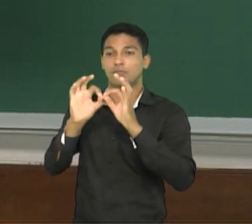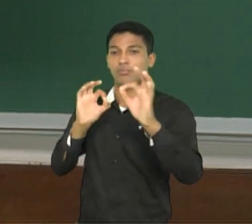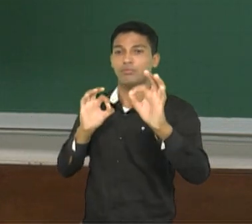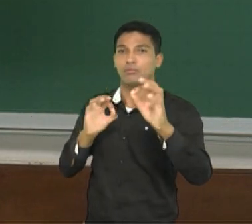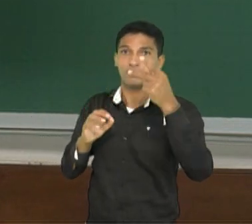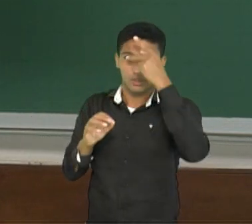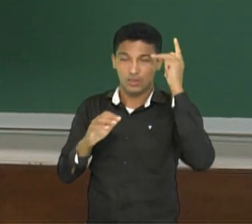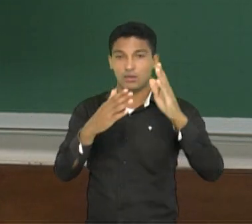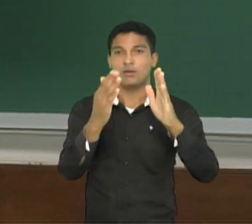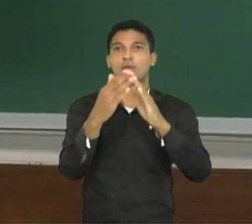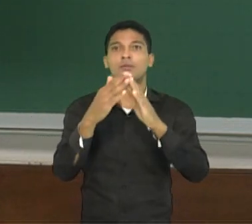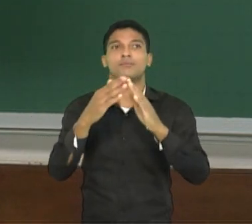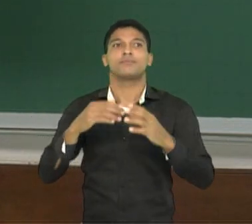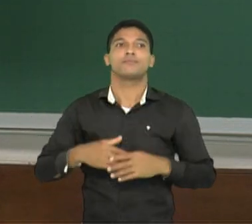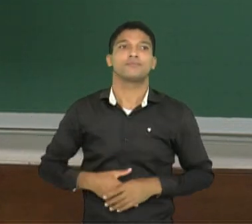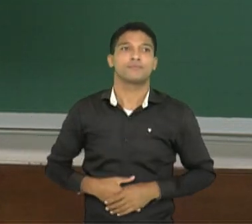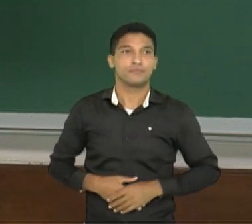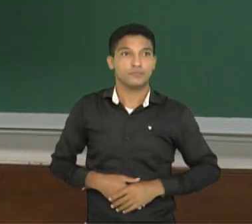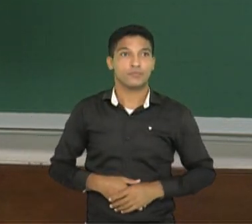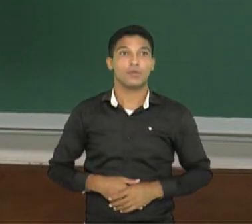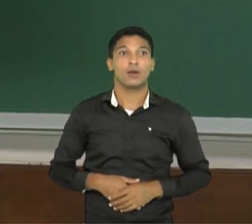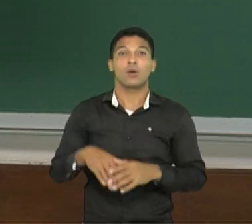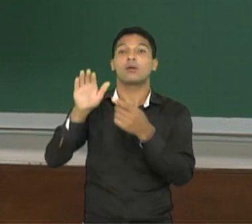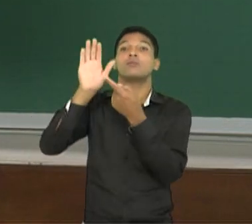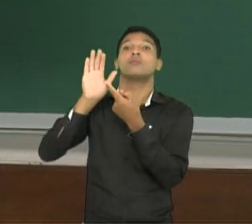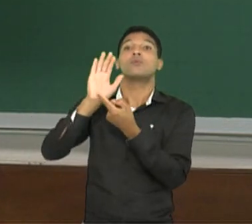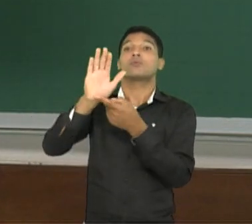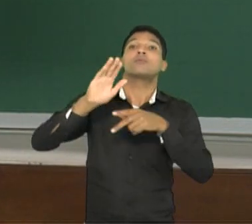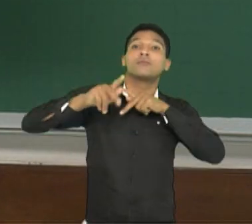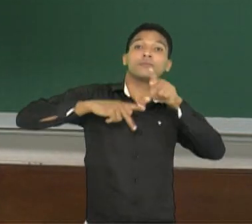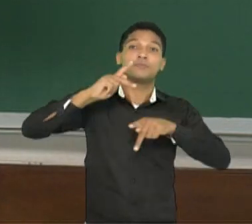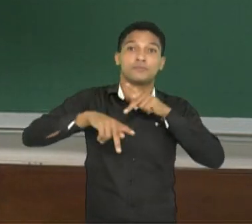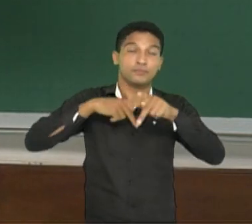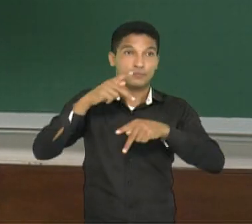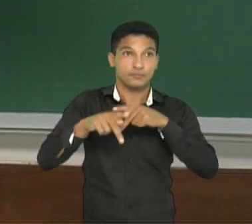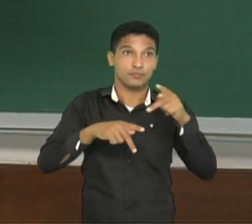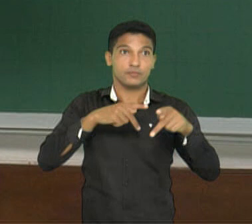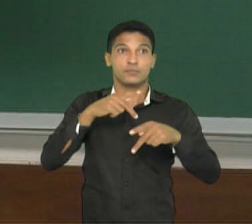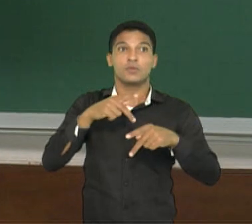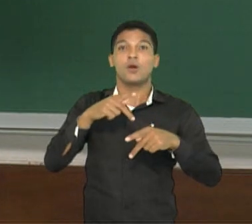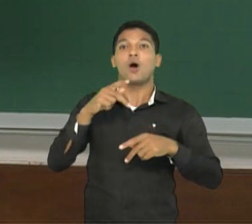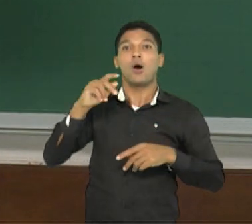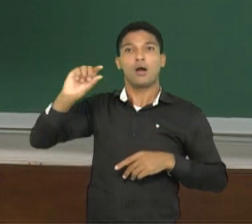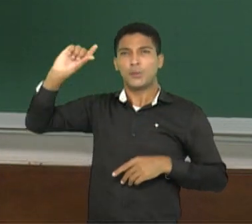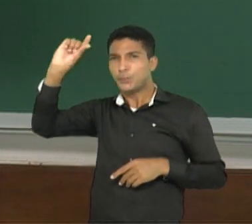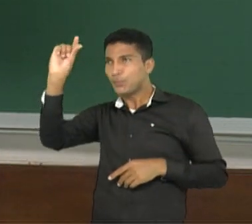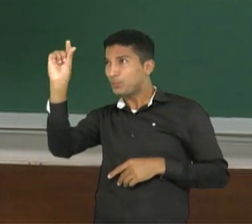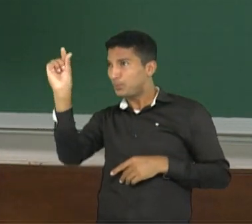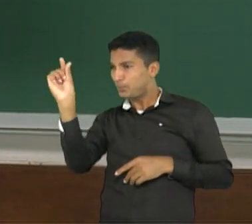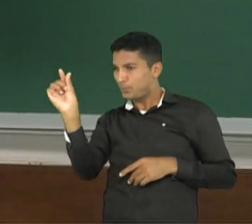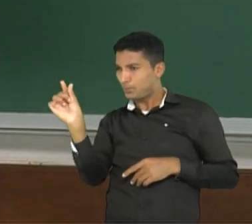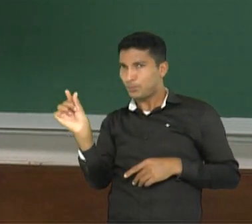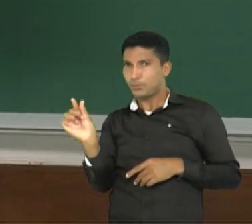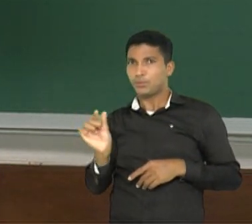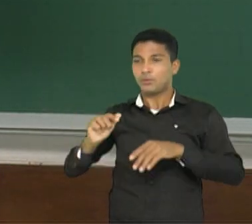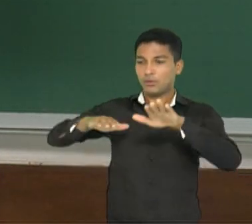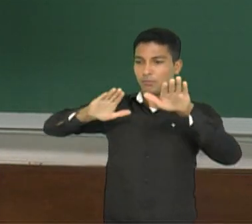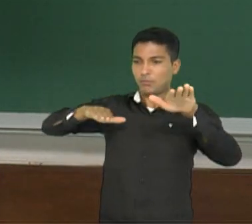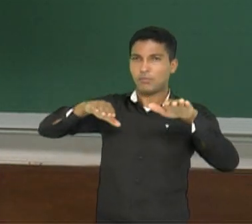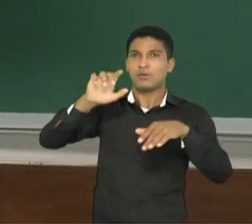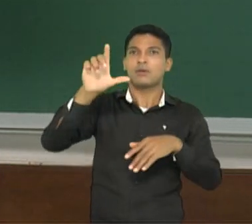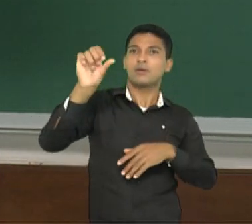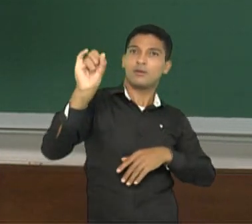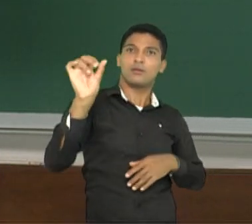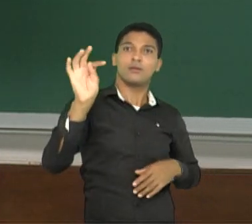ideia da distribuição da população. Então, algumas áreas aqui, a região litorânea sempre apresentou ali a maior concentração